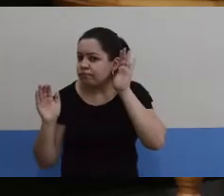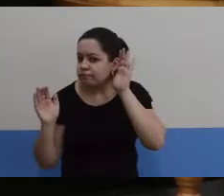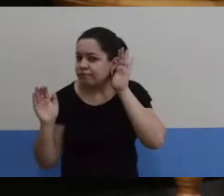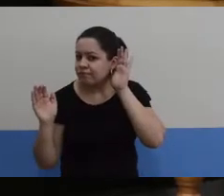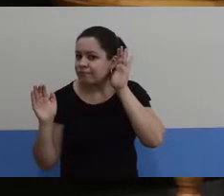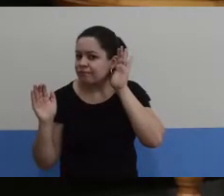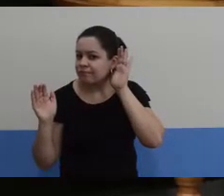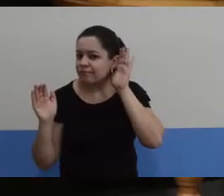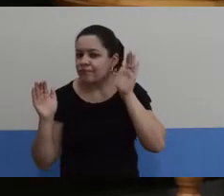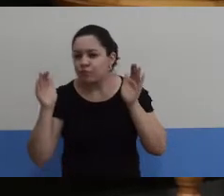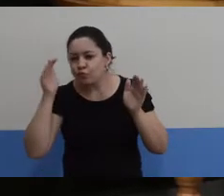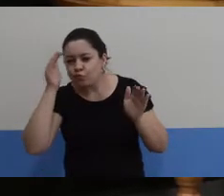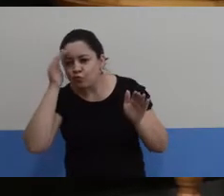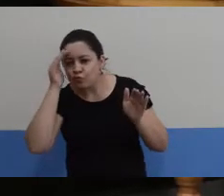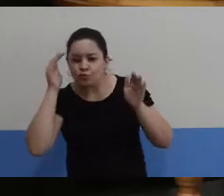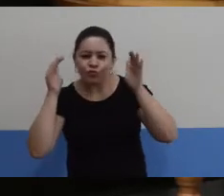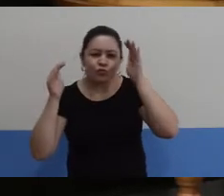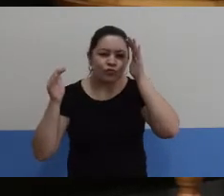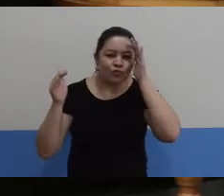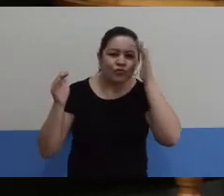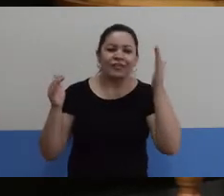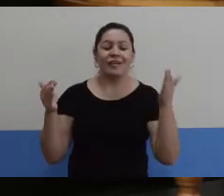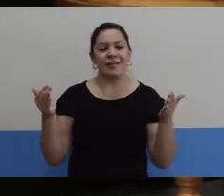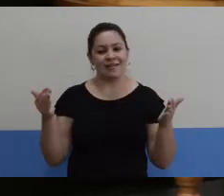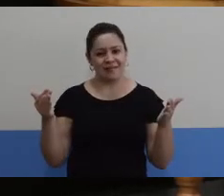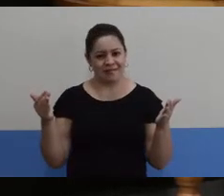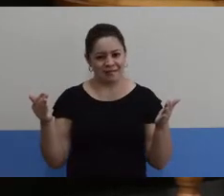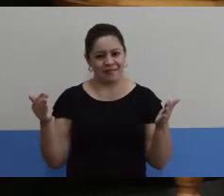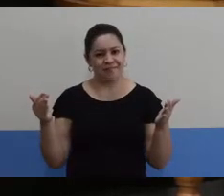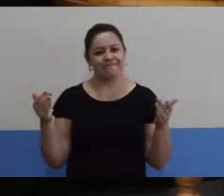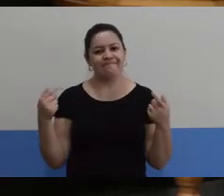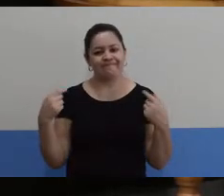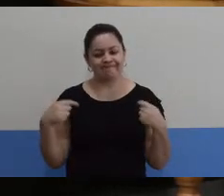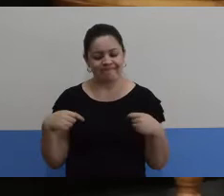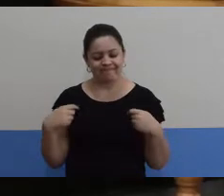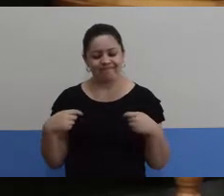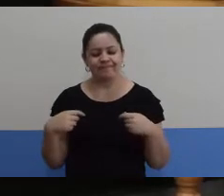então. Ouvir com os dois ouvidos, né? Então,